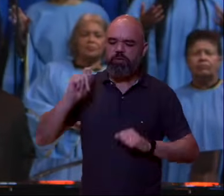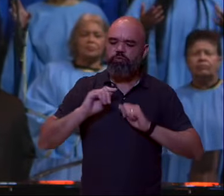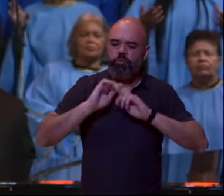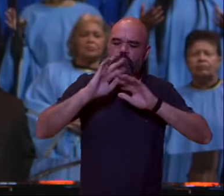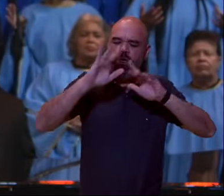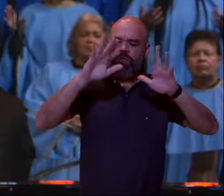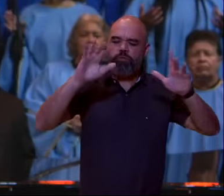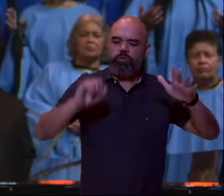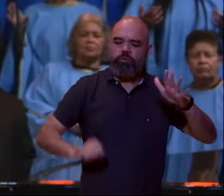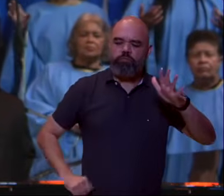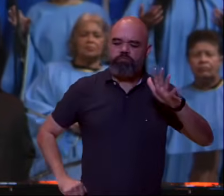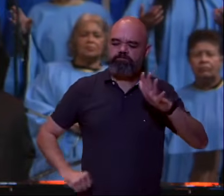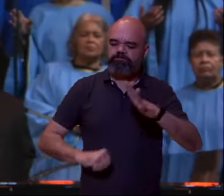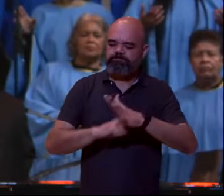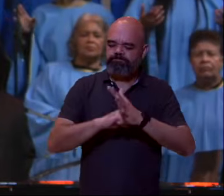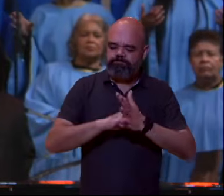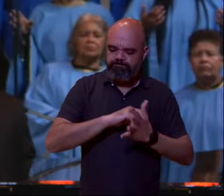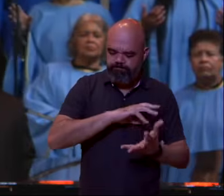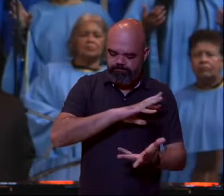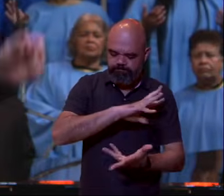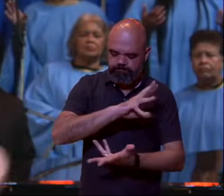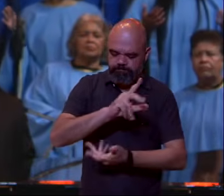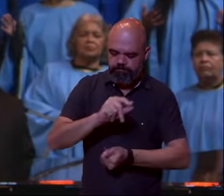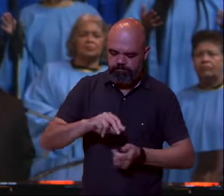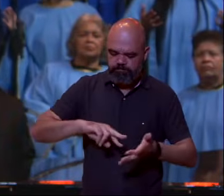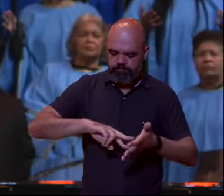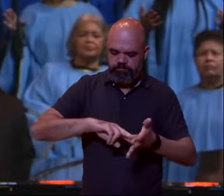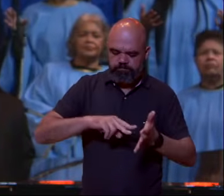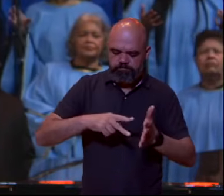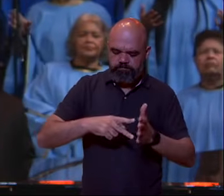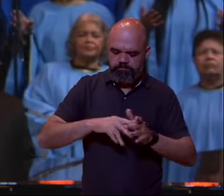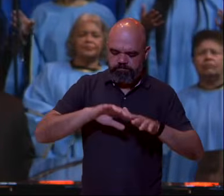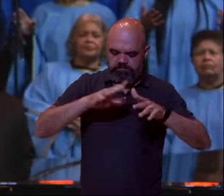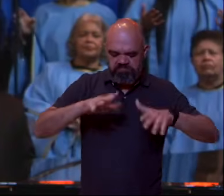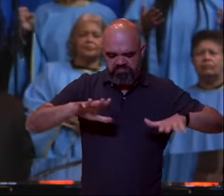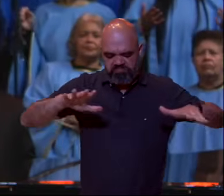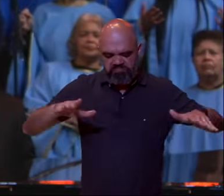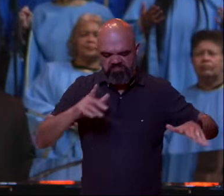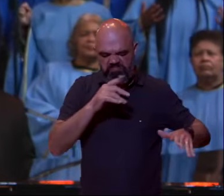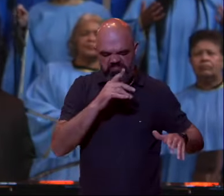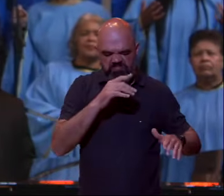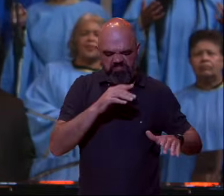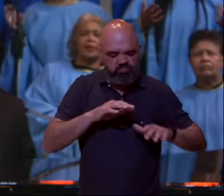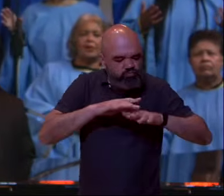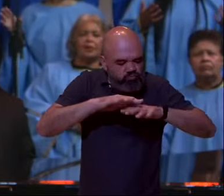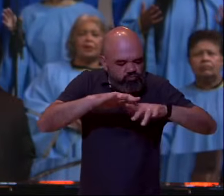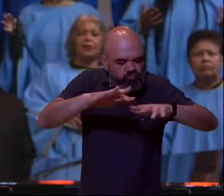terra, assim como as águas enchem o mar. É aquilo que eu oro em